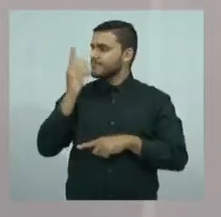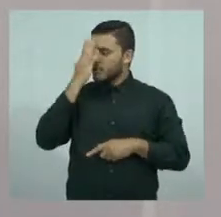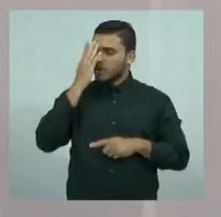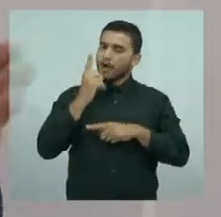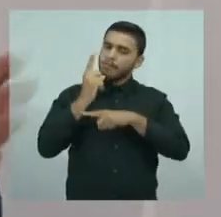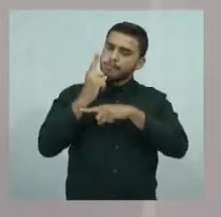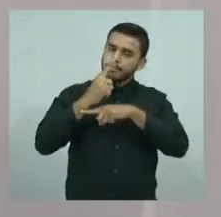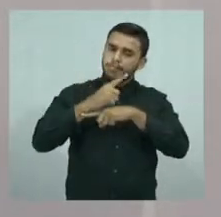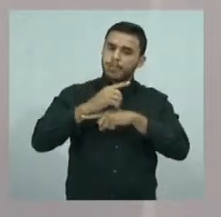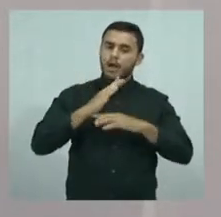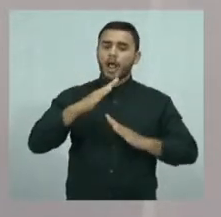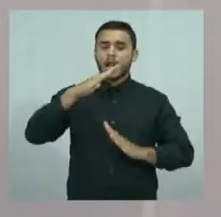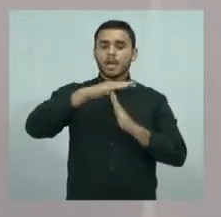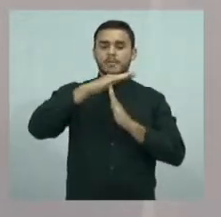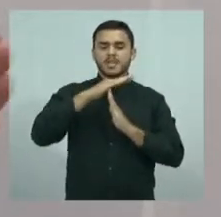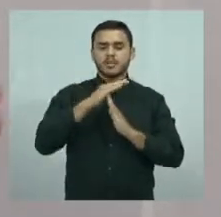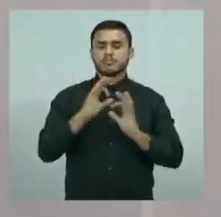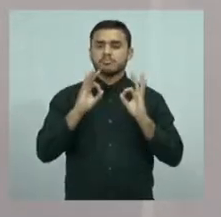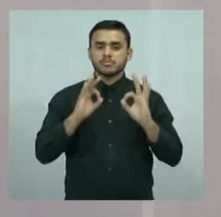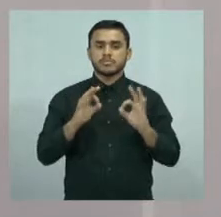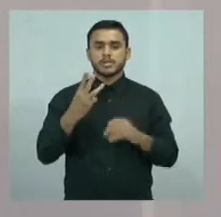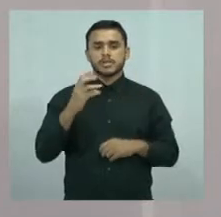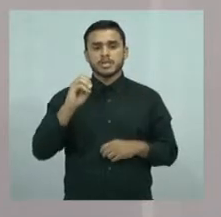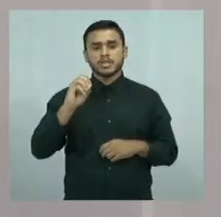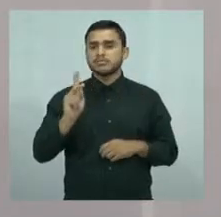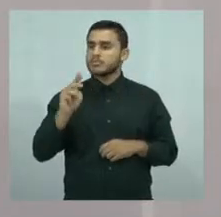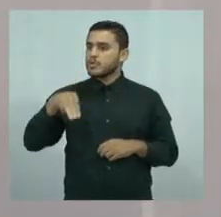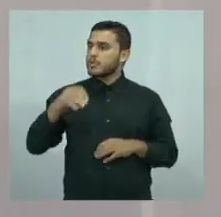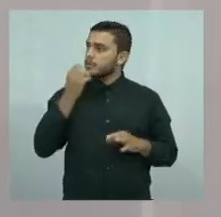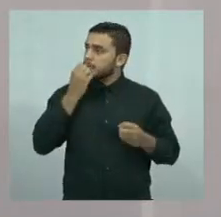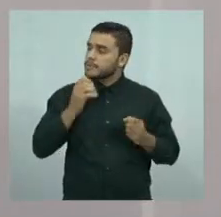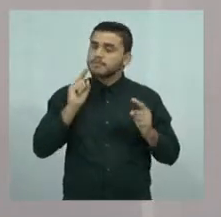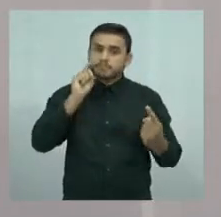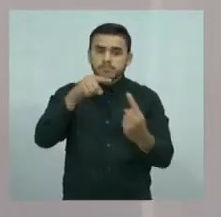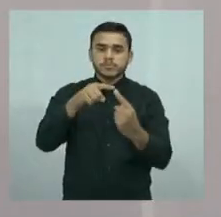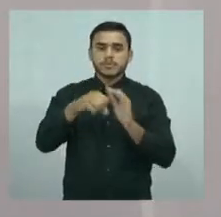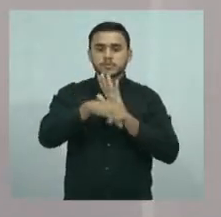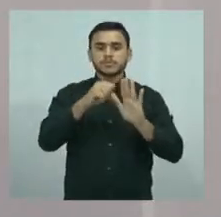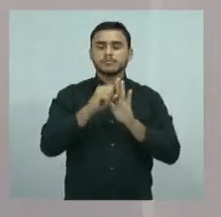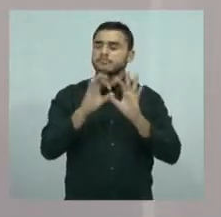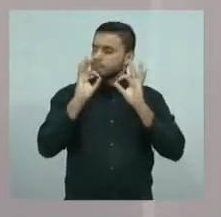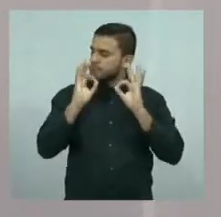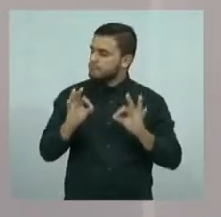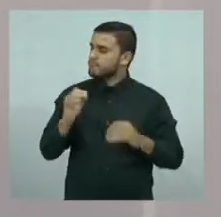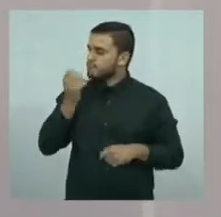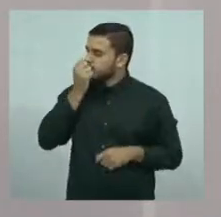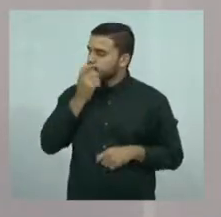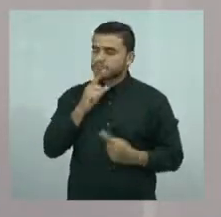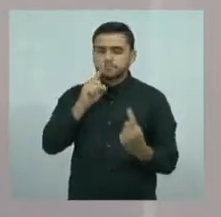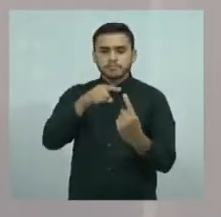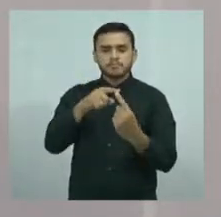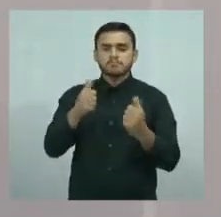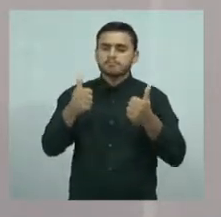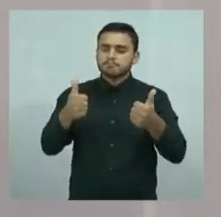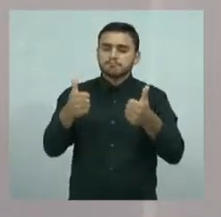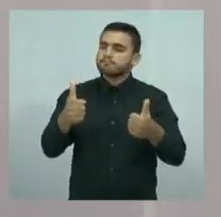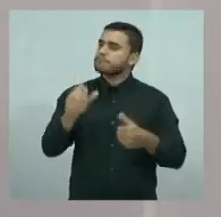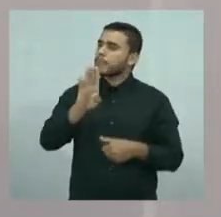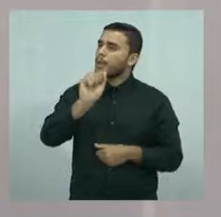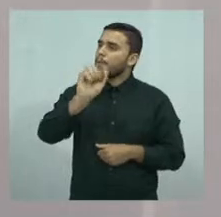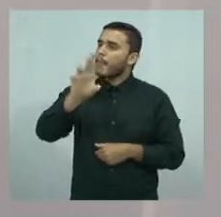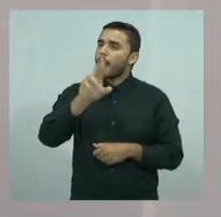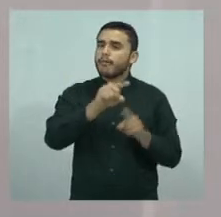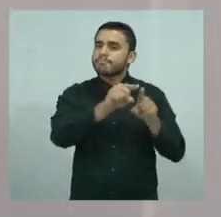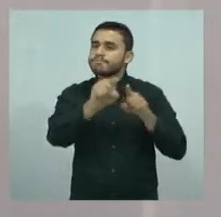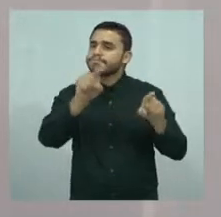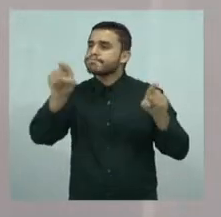ao longo desse semestre, não tenho dúvida, ter um Benfica, como sempre foi, boêmio,